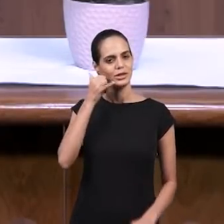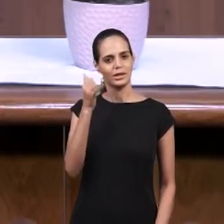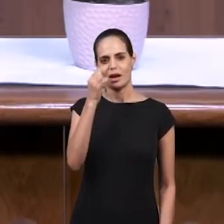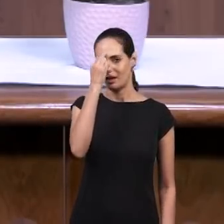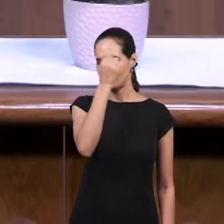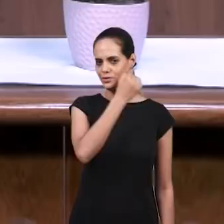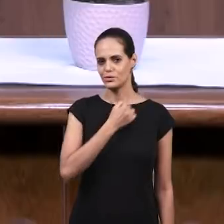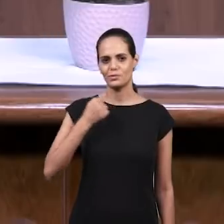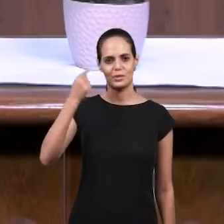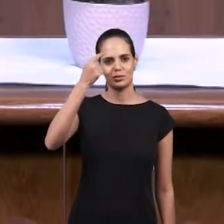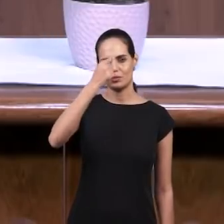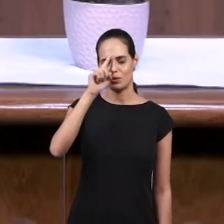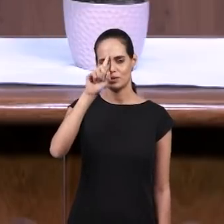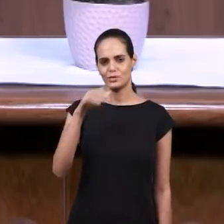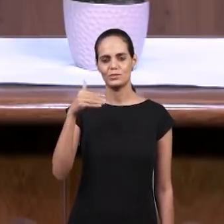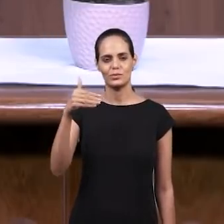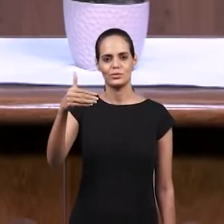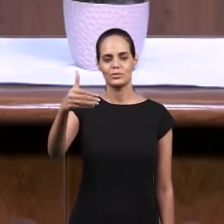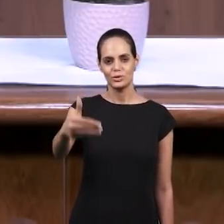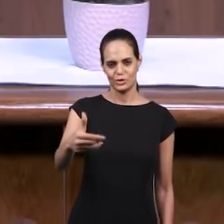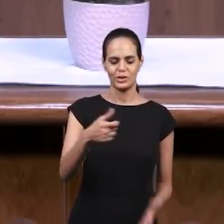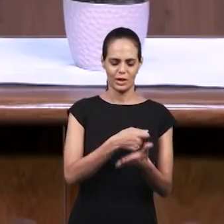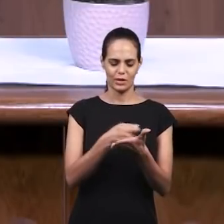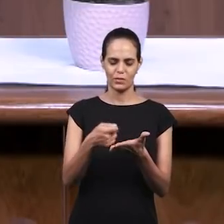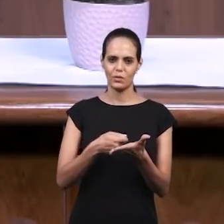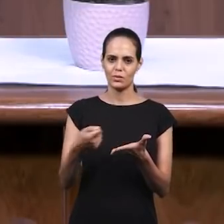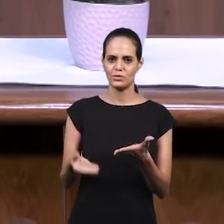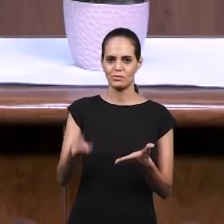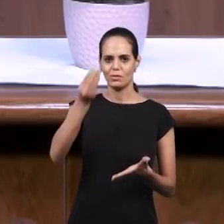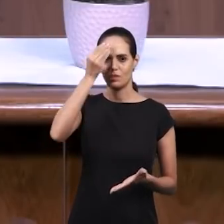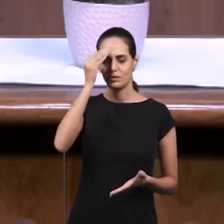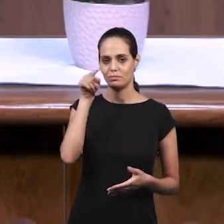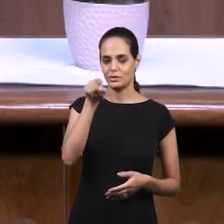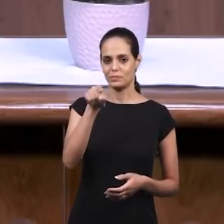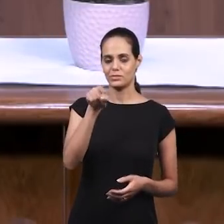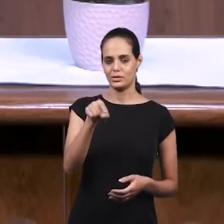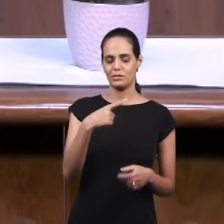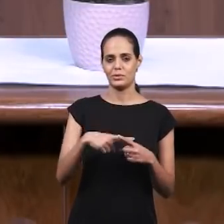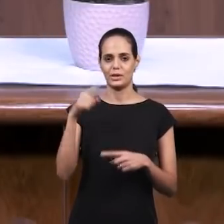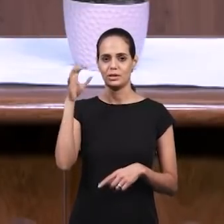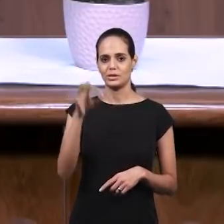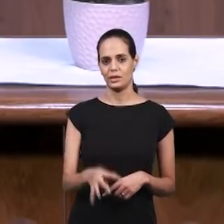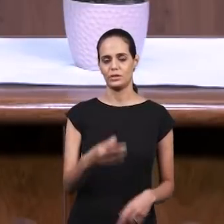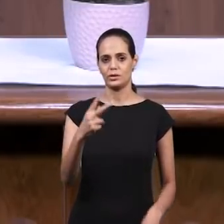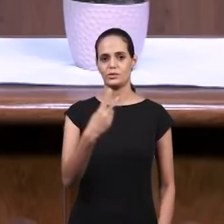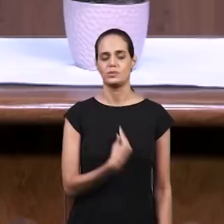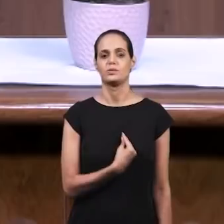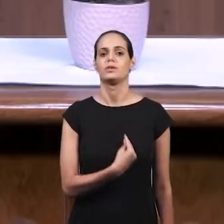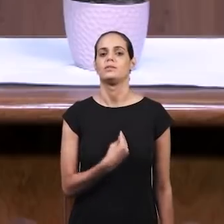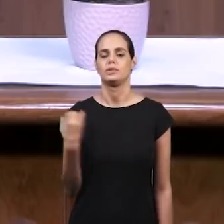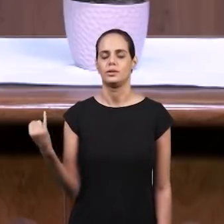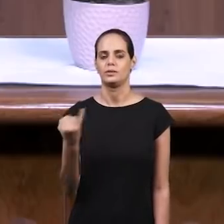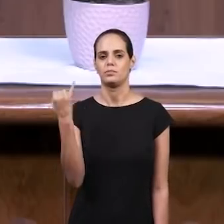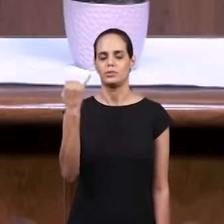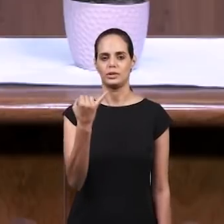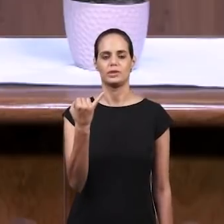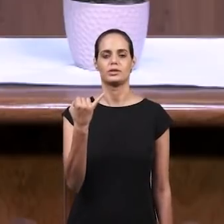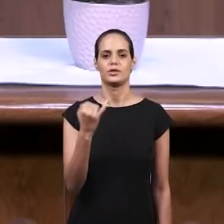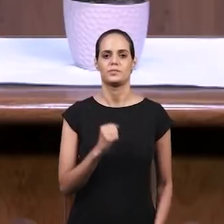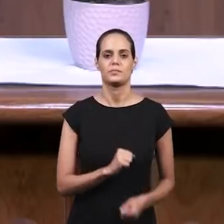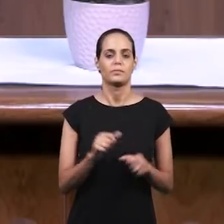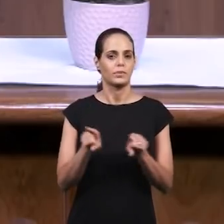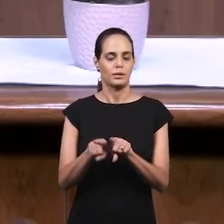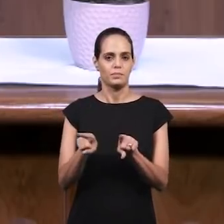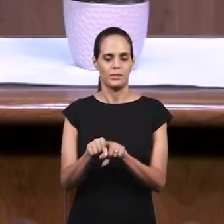ligar 24 horas por dia. Anote esse número, guarde ele para você, porque ele certamente em algum momento da sua vida vai ser muito